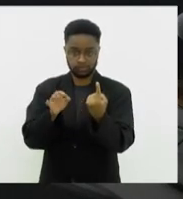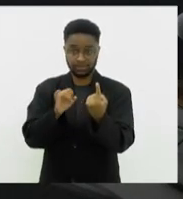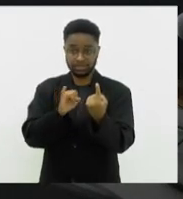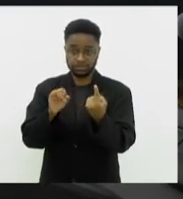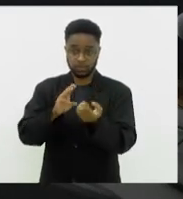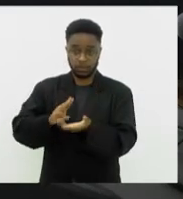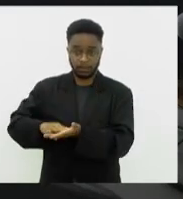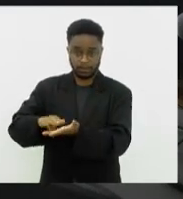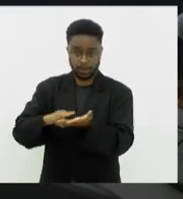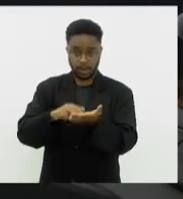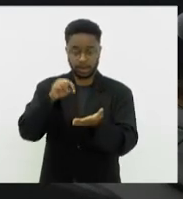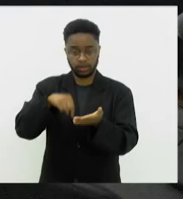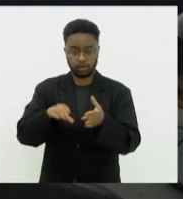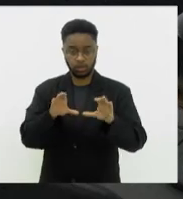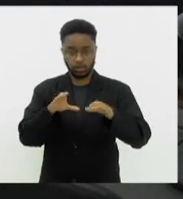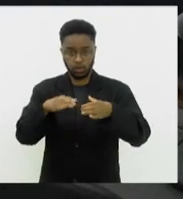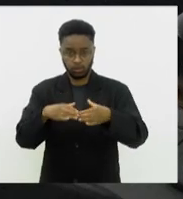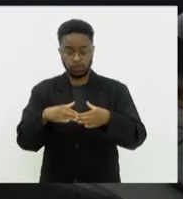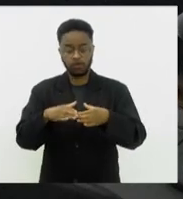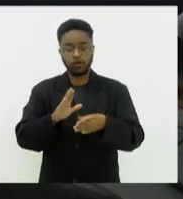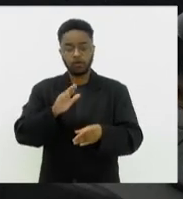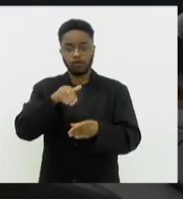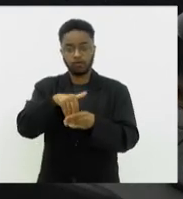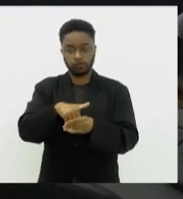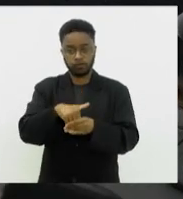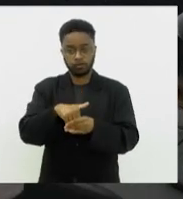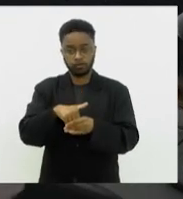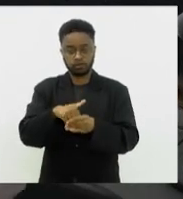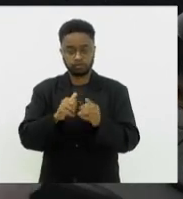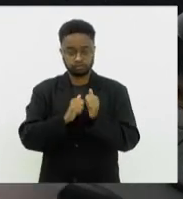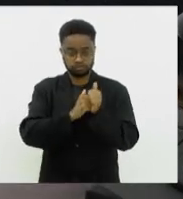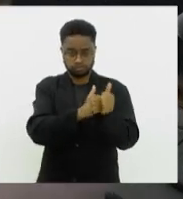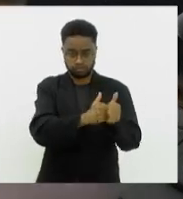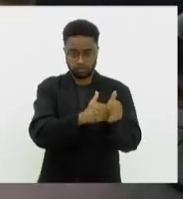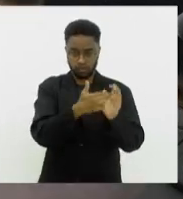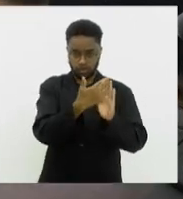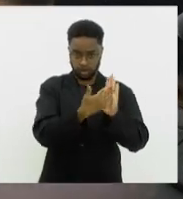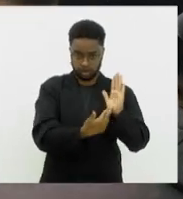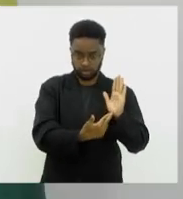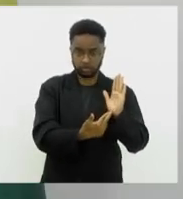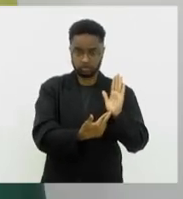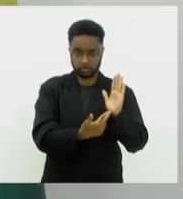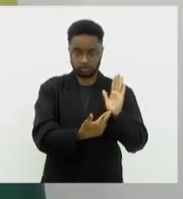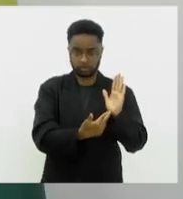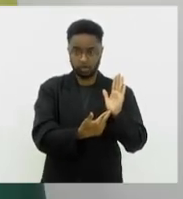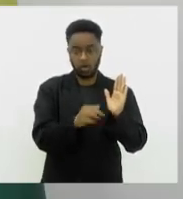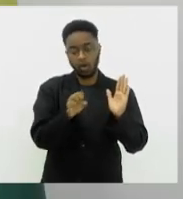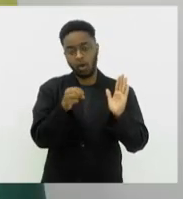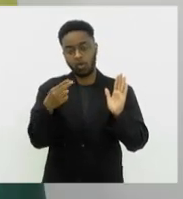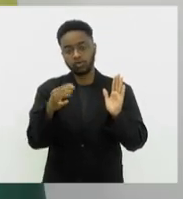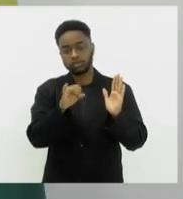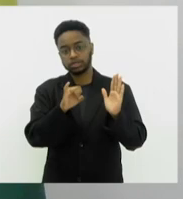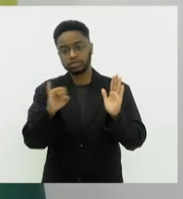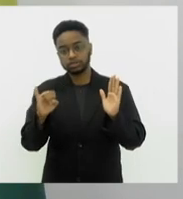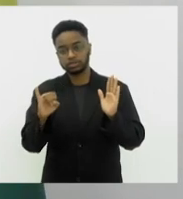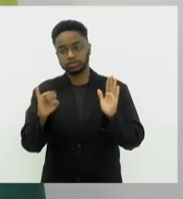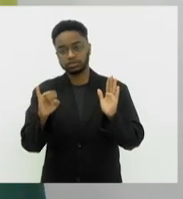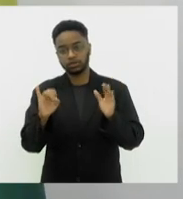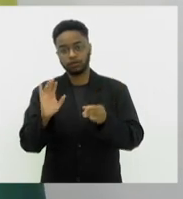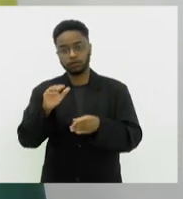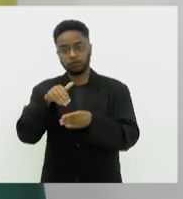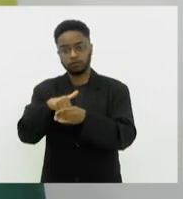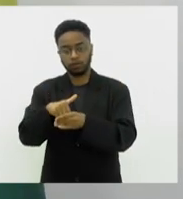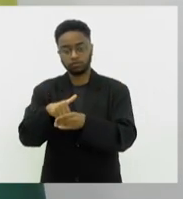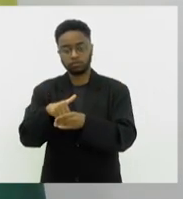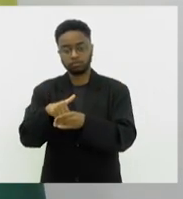desta comissão votarão comigo com o relatório que eu fiz melhor dizendo ou se votarão com o voto